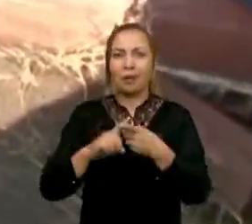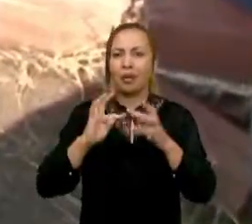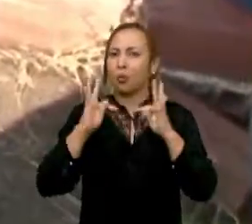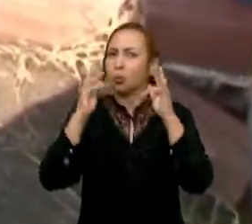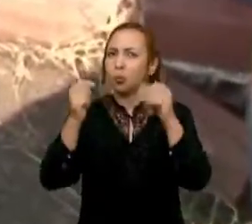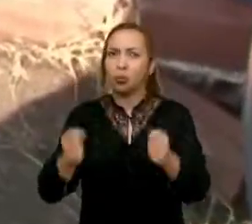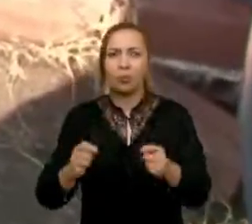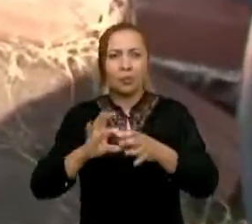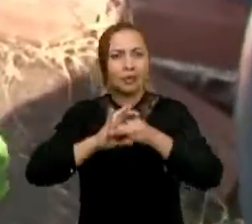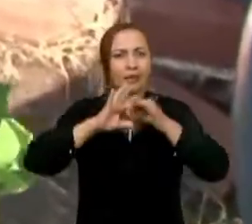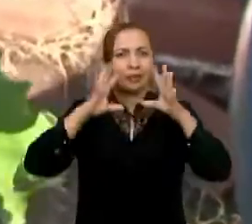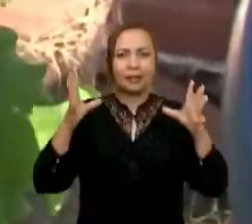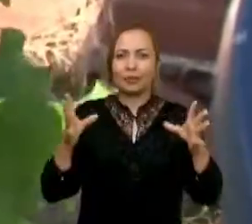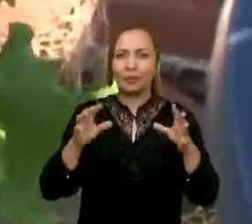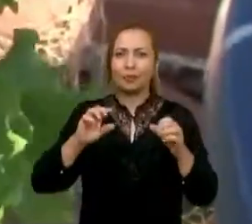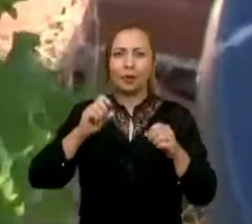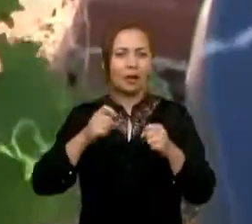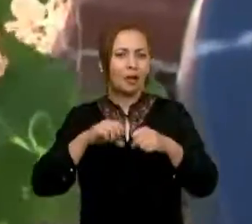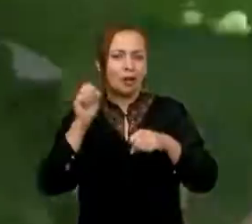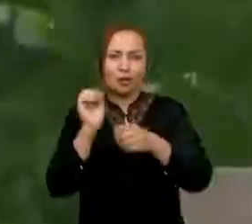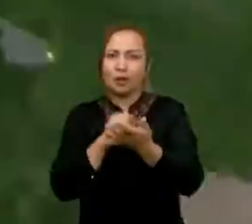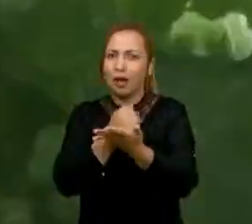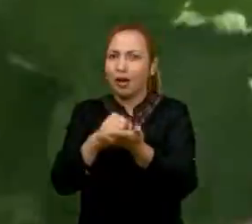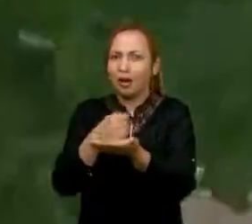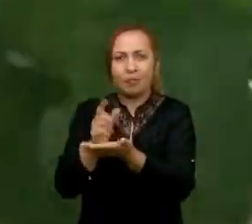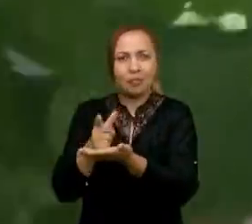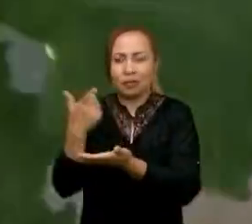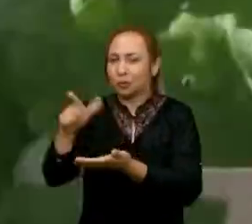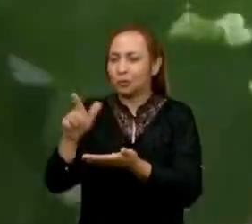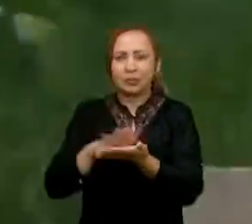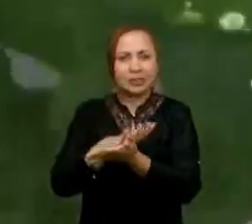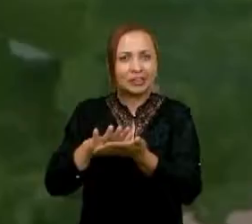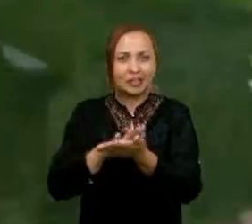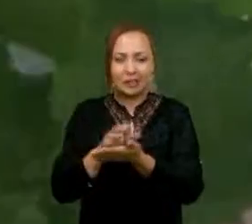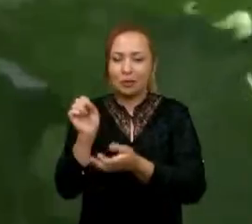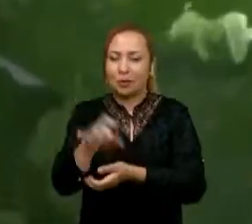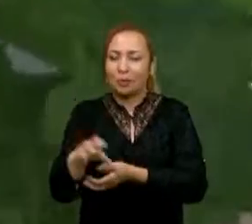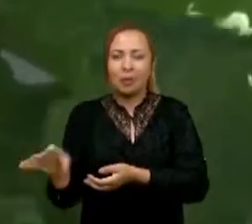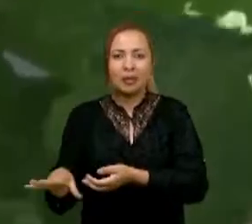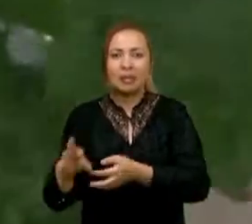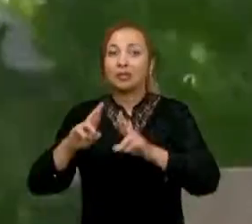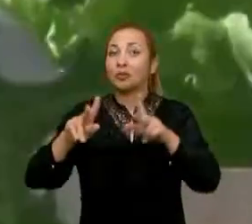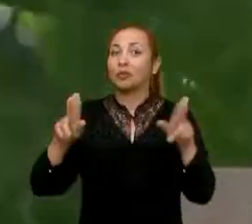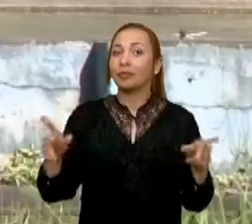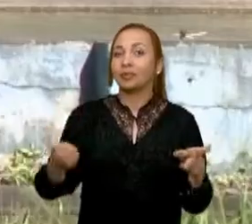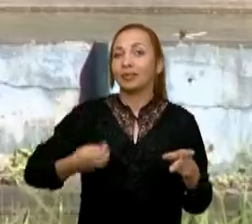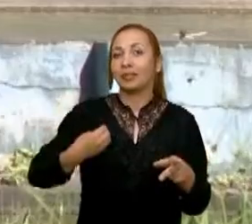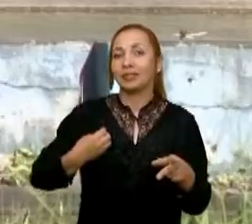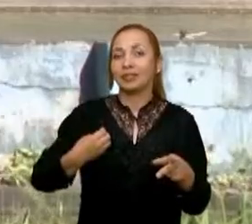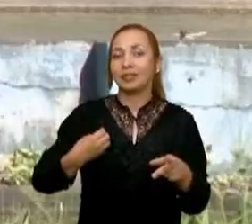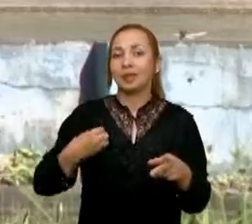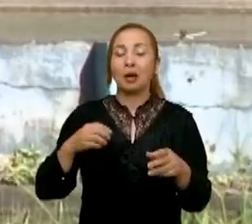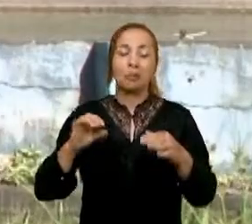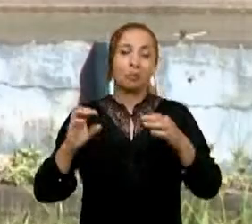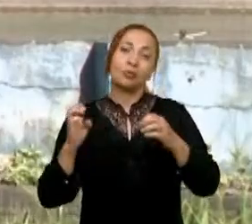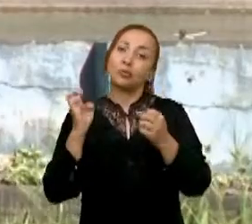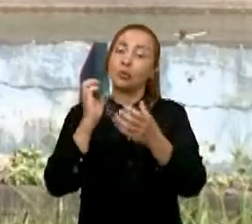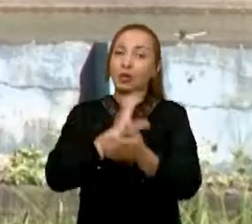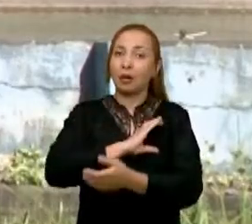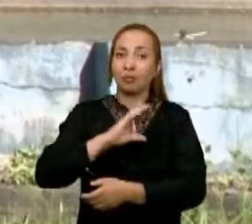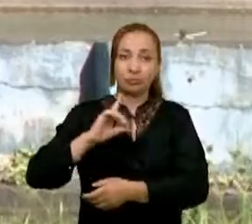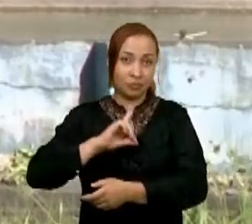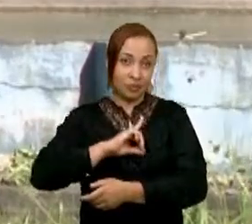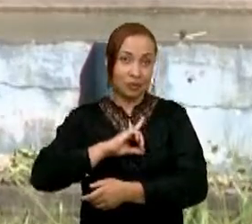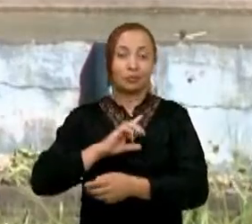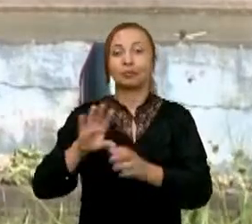é totalmente livre de agrotóxicos e foi cultivado de um jeito diferente. Estamos no Departamento de